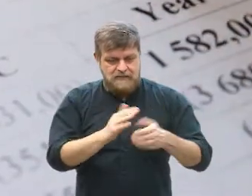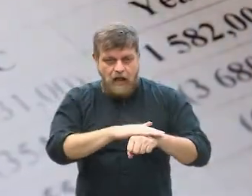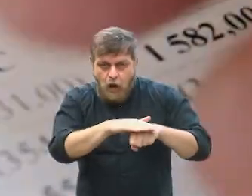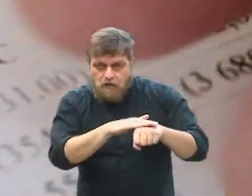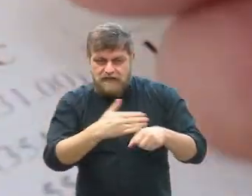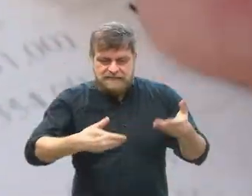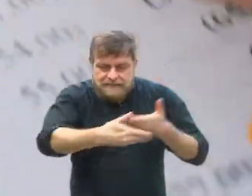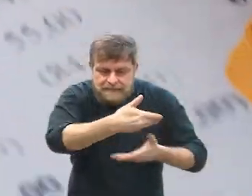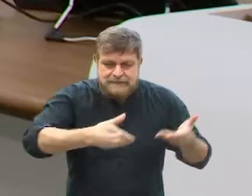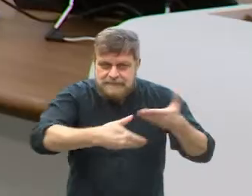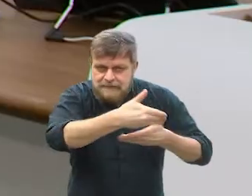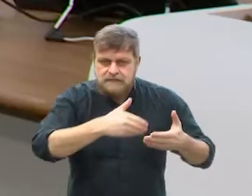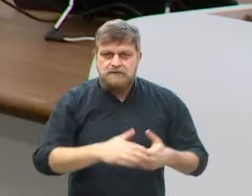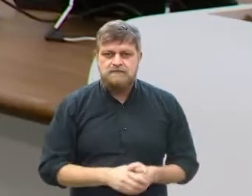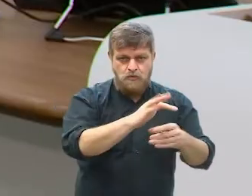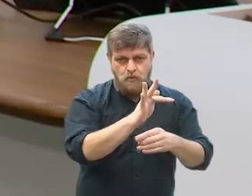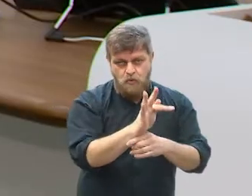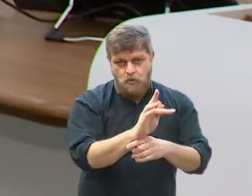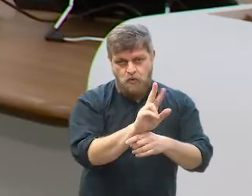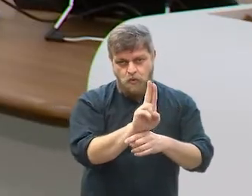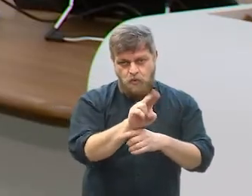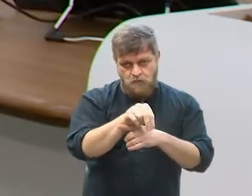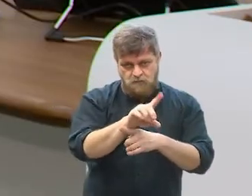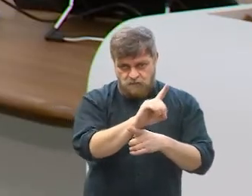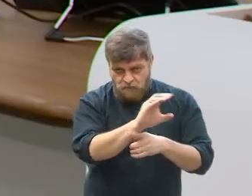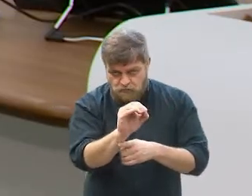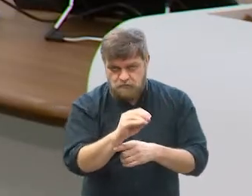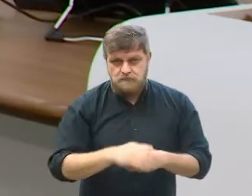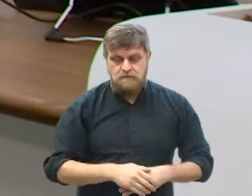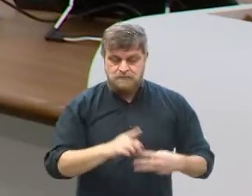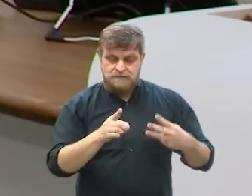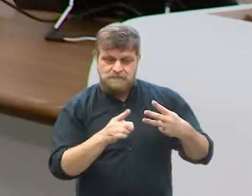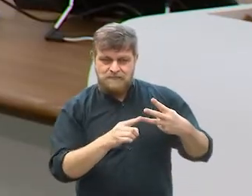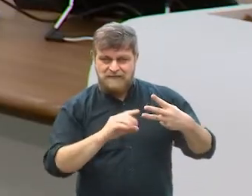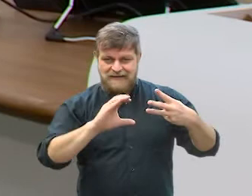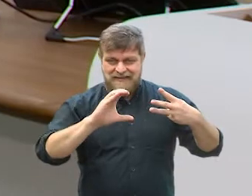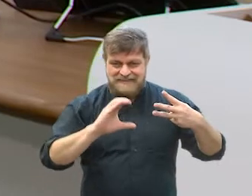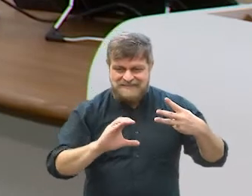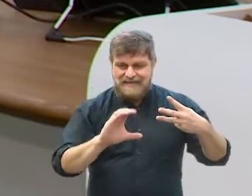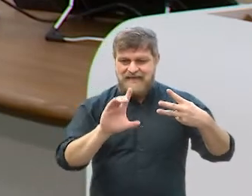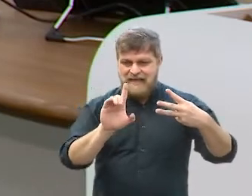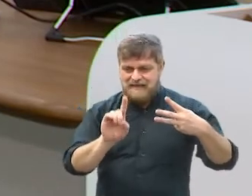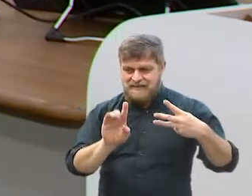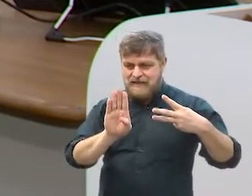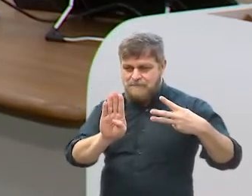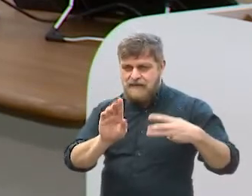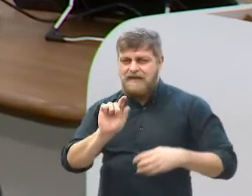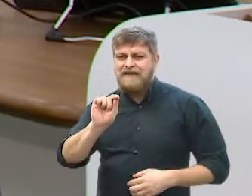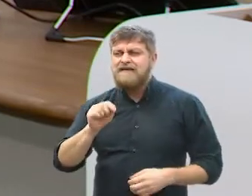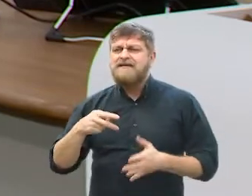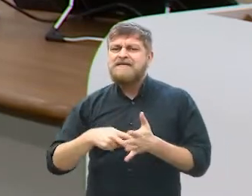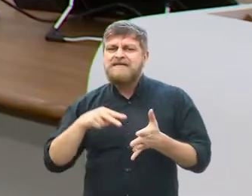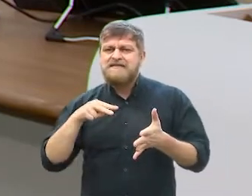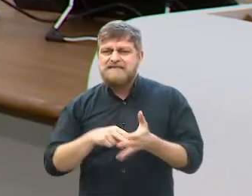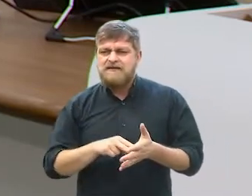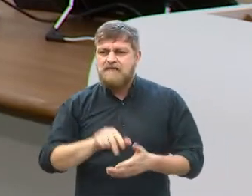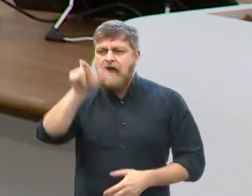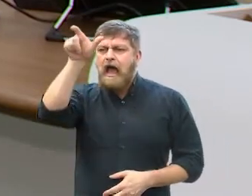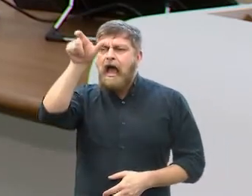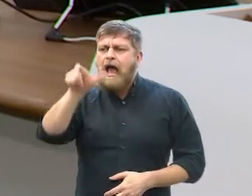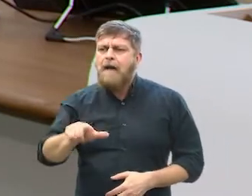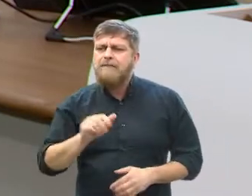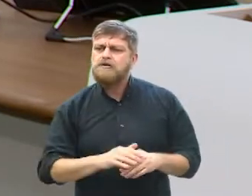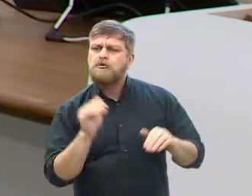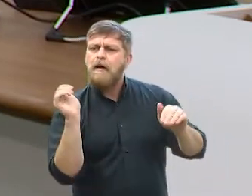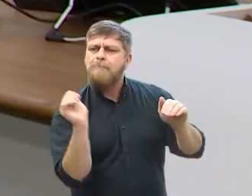instituição. Muito bem. E também tem os CDBs, que são o Certificado de Depósito Bancário. O que são